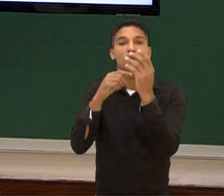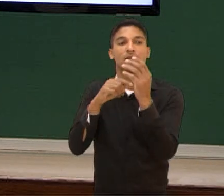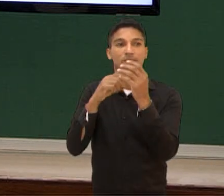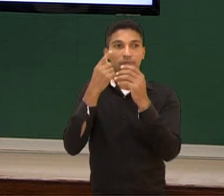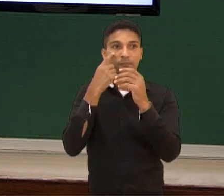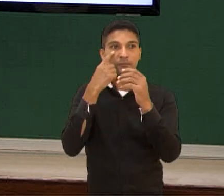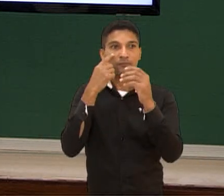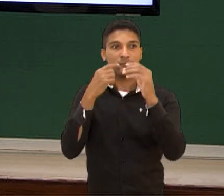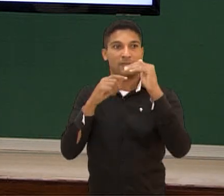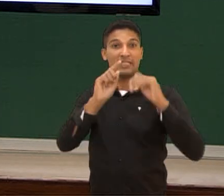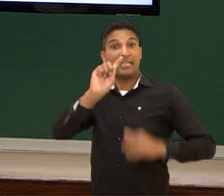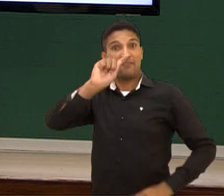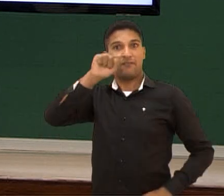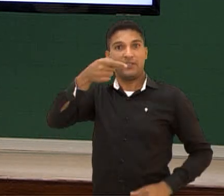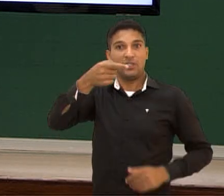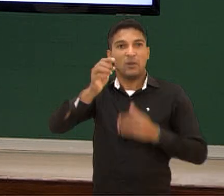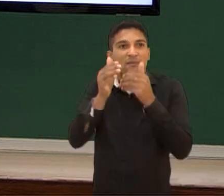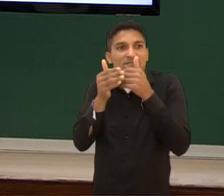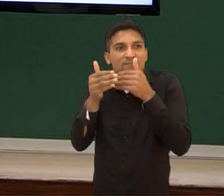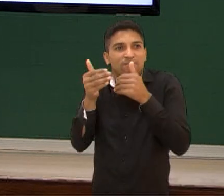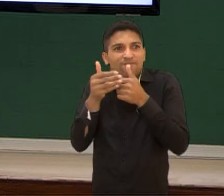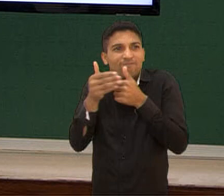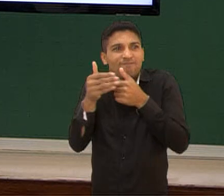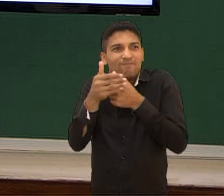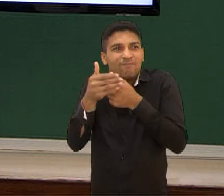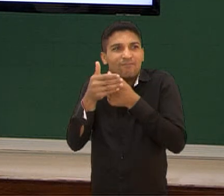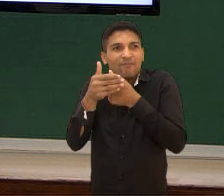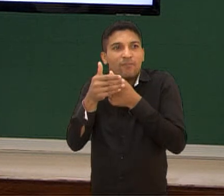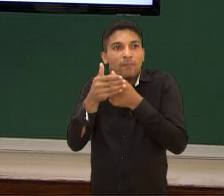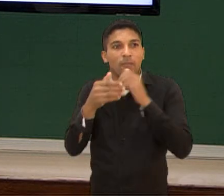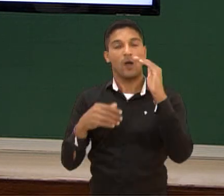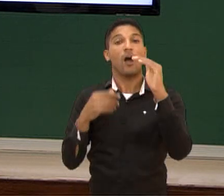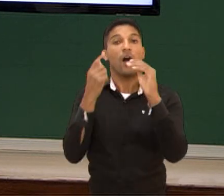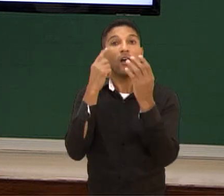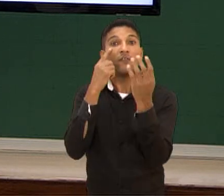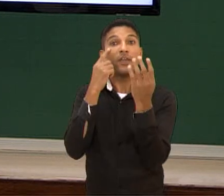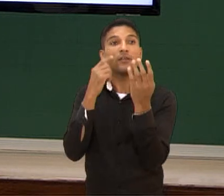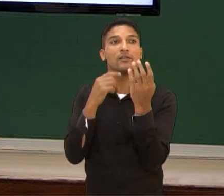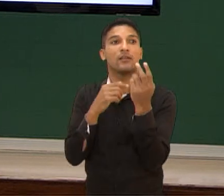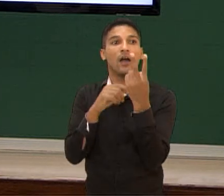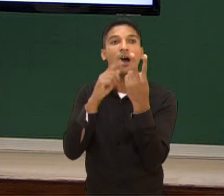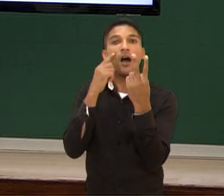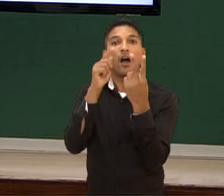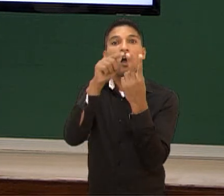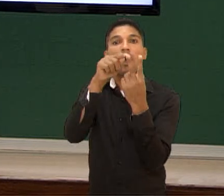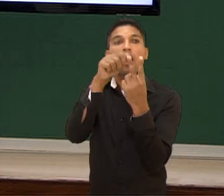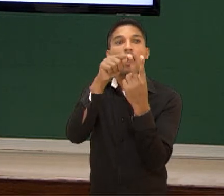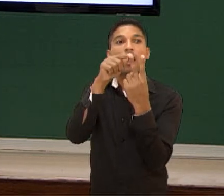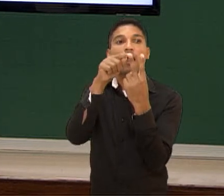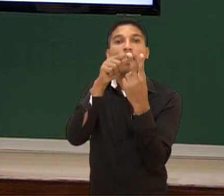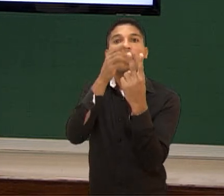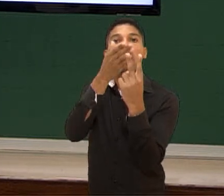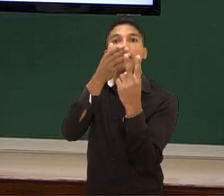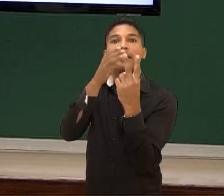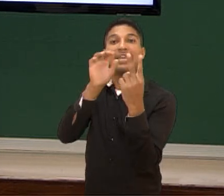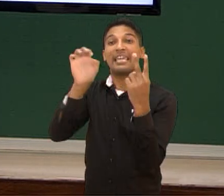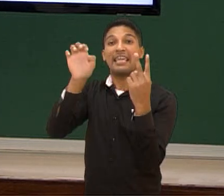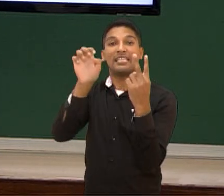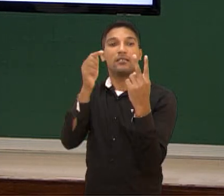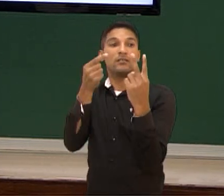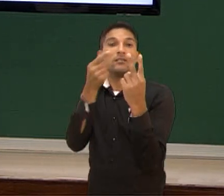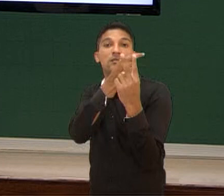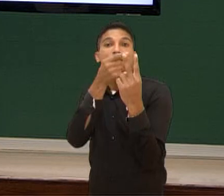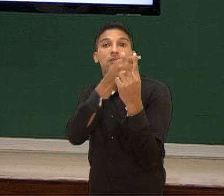tenho? Essa vírgula escondidinha, ela vai dar um passo, ou seja, ir uma casa para a nossa